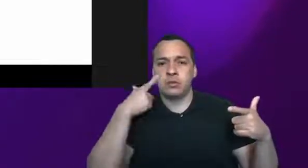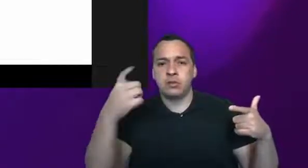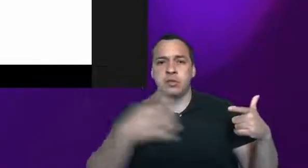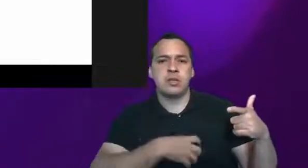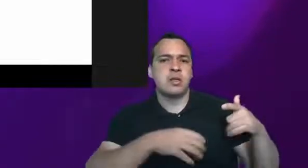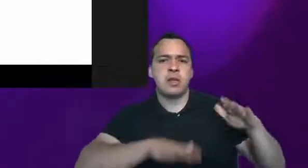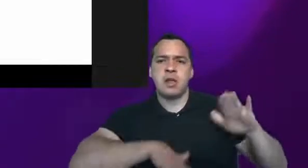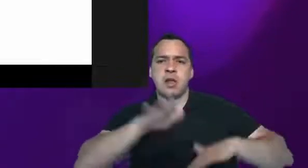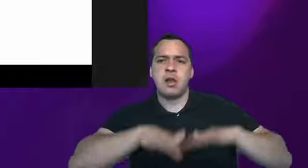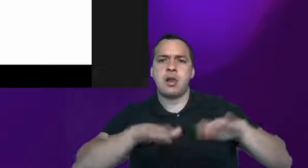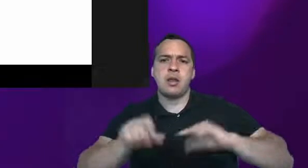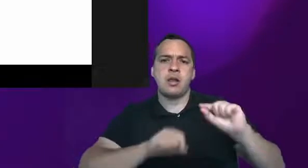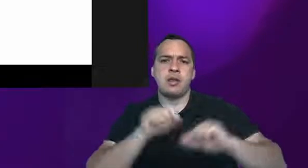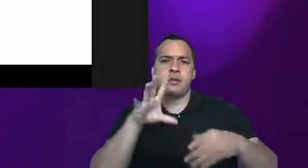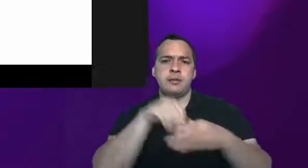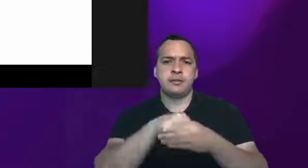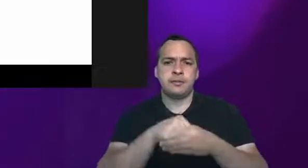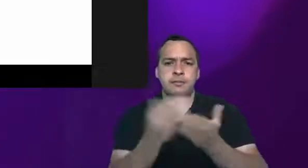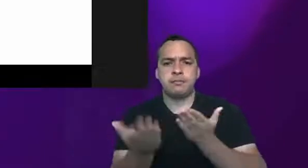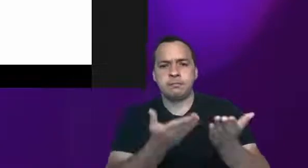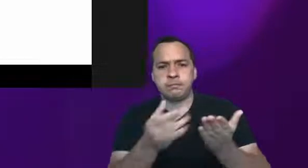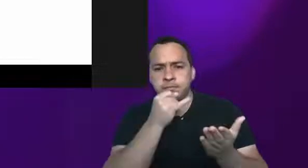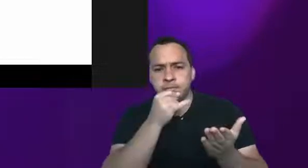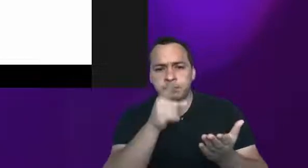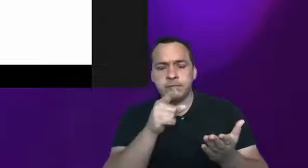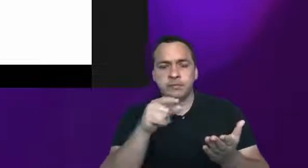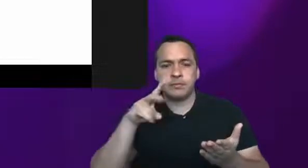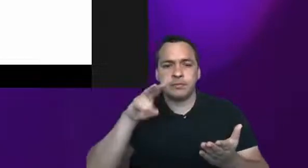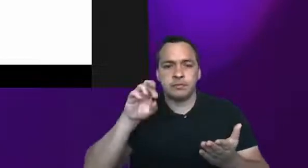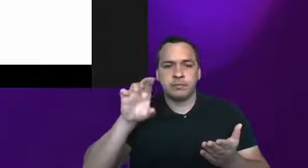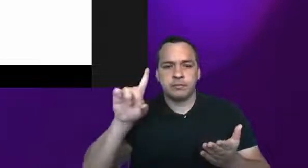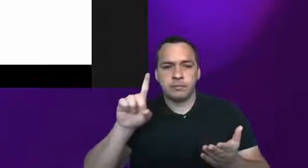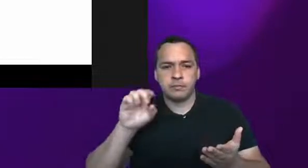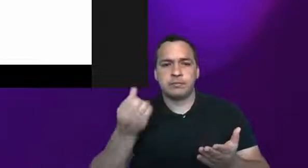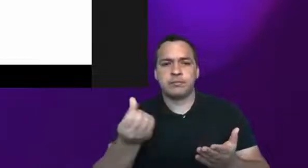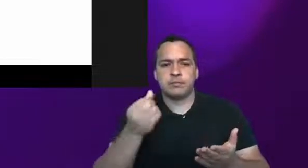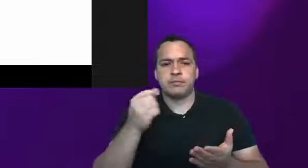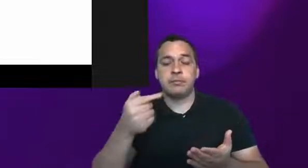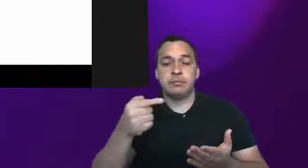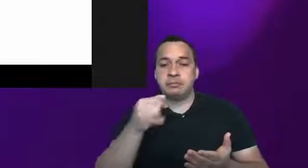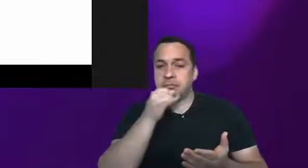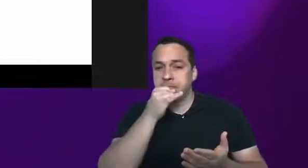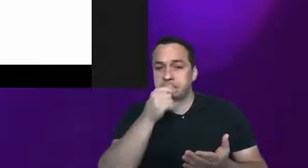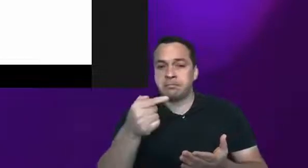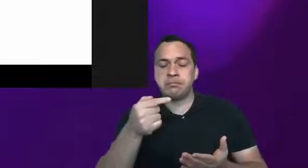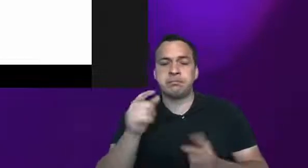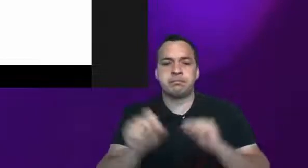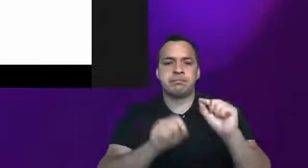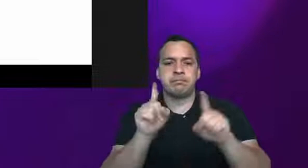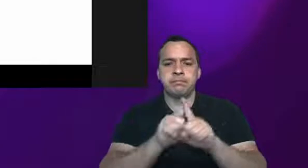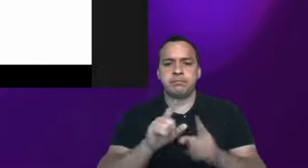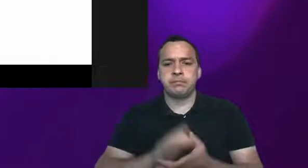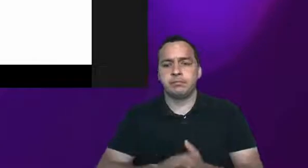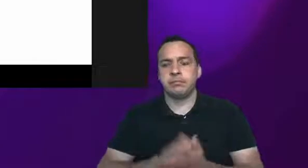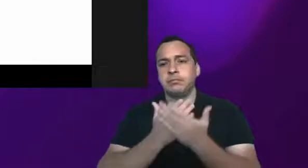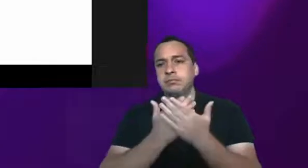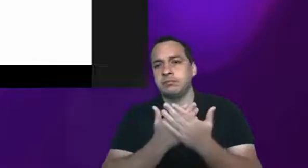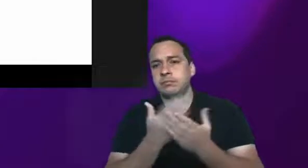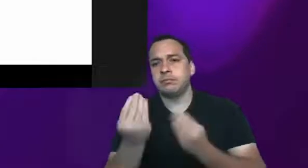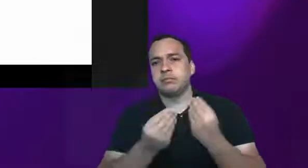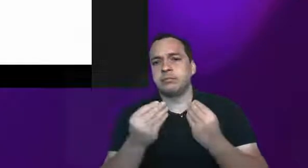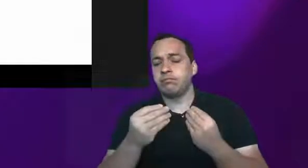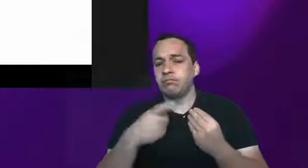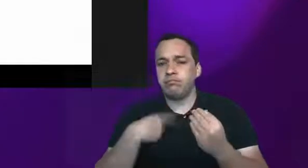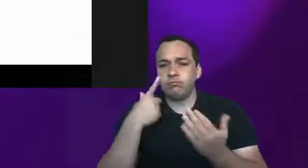relativamente à quimioterapia. O estudo Nordic 6, no Nordic 7, comparado com o SECA, com o estudo de transplante, mostra que há uma diferença evidente